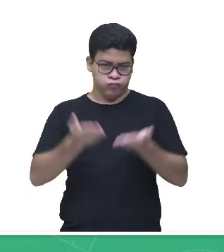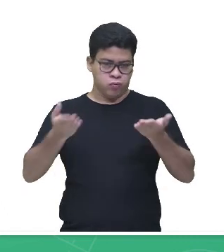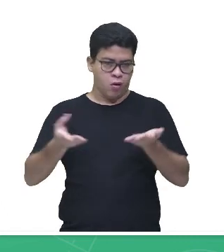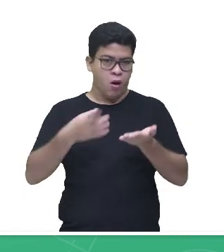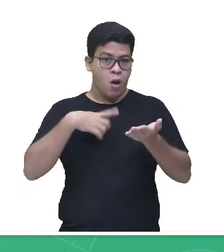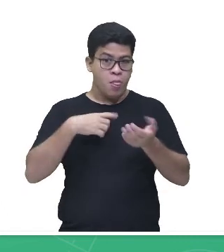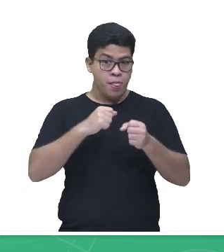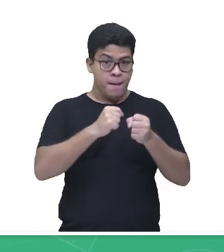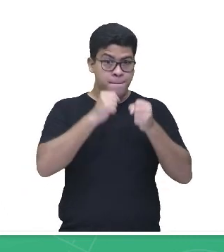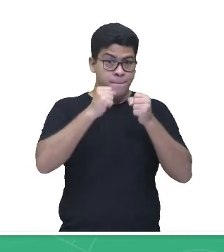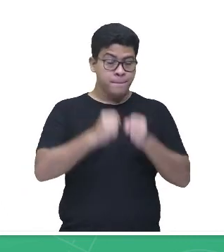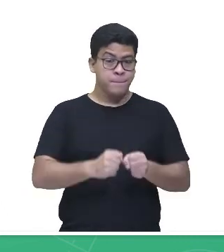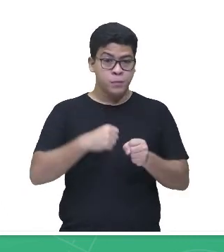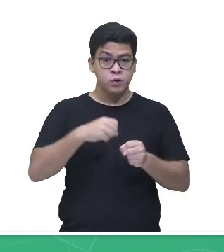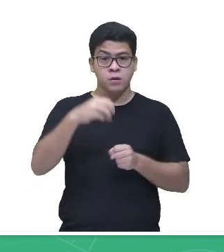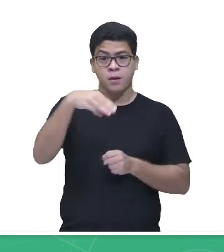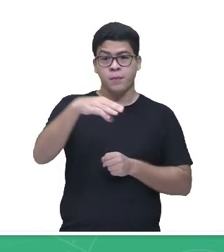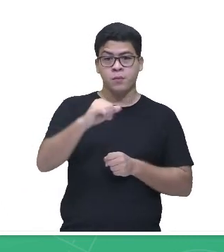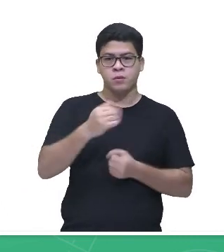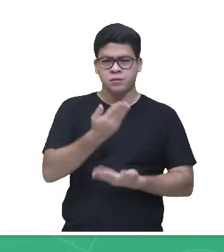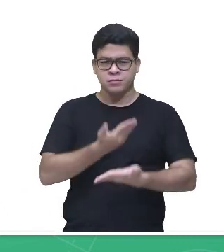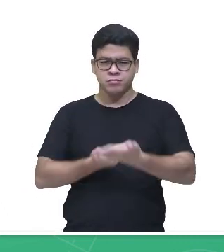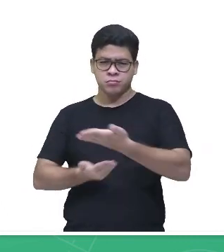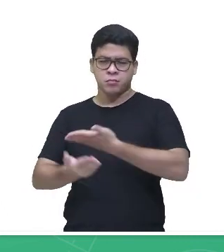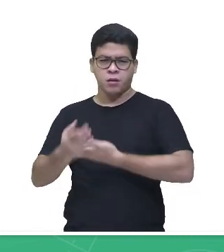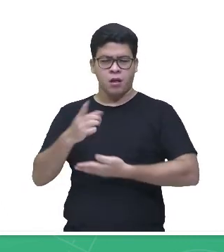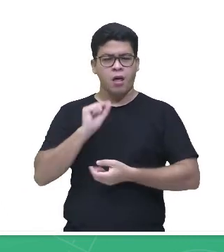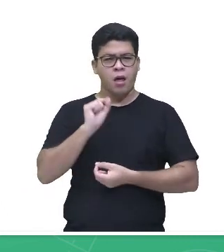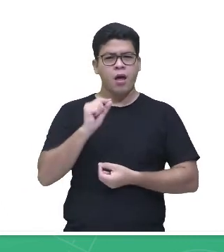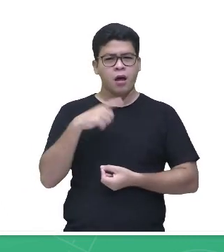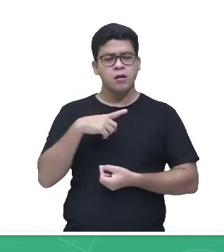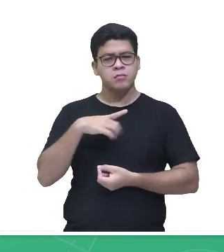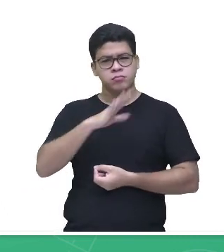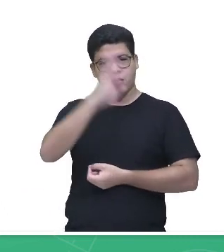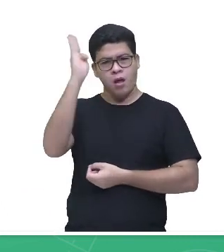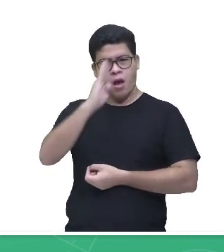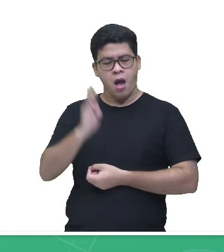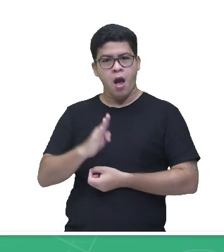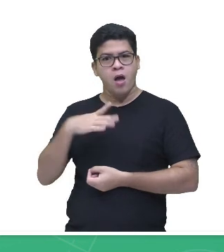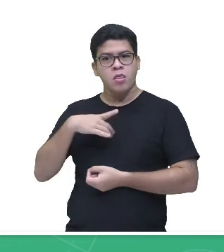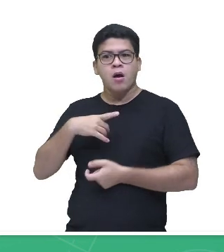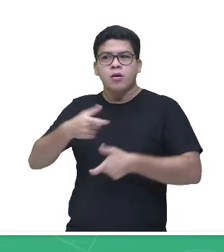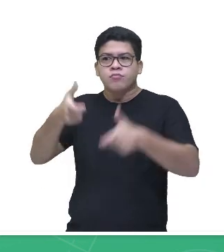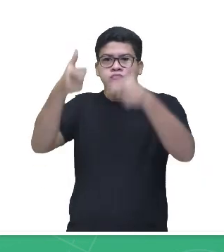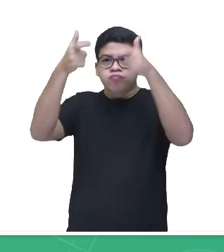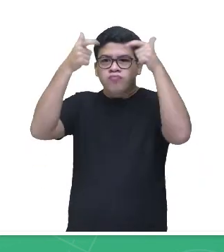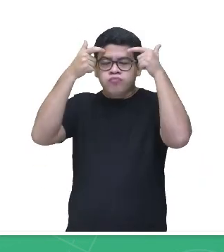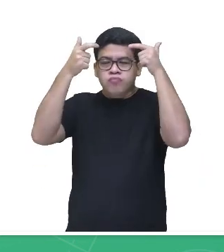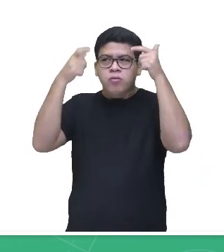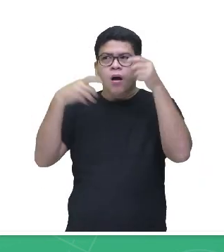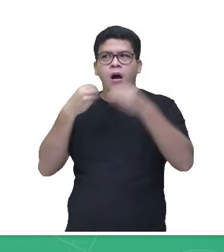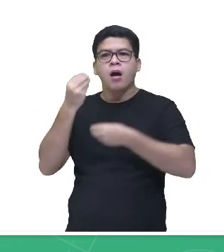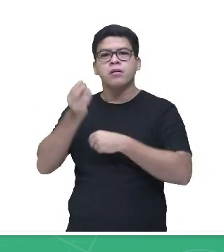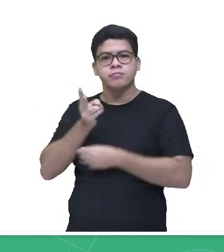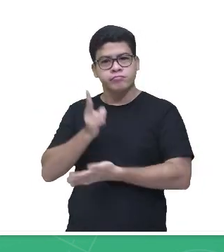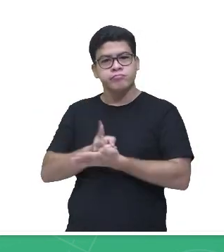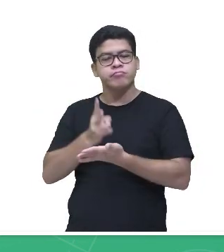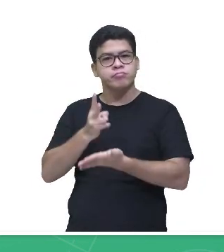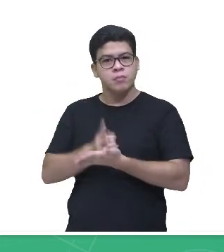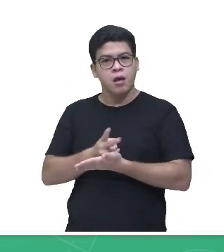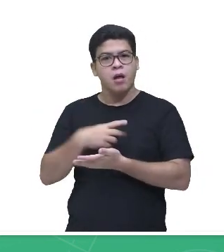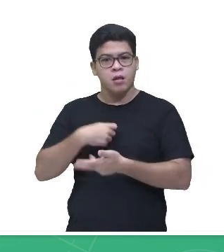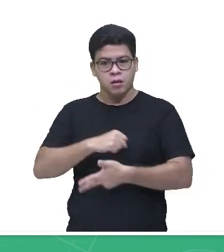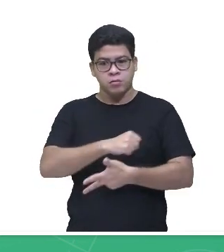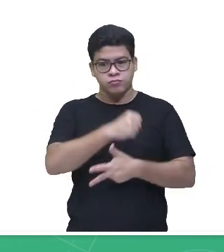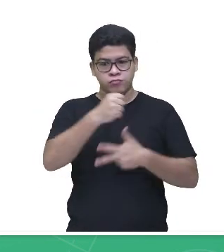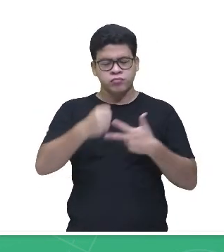lembra mais, o poder moderador foi instituído aqui no Brasil, não é? Durante o primeiro reinado. Era aquele poder que vinha executivo,